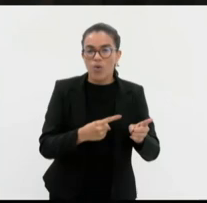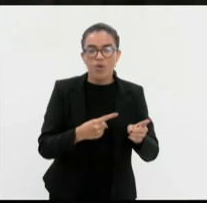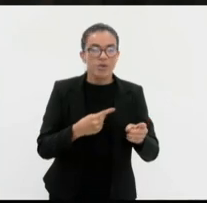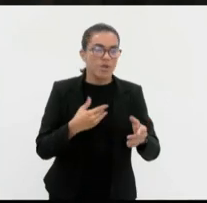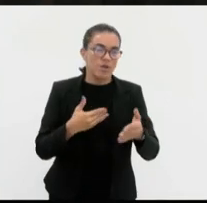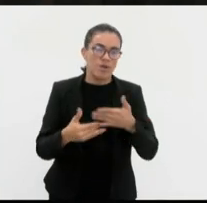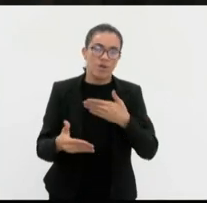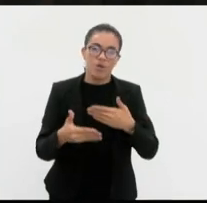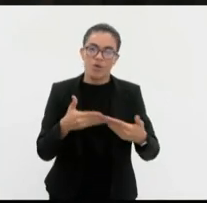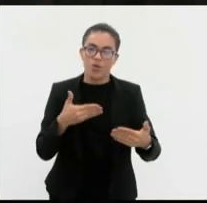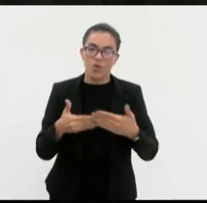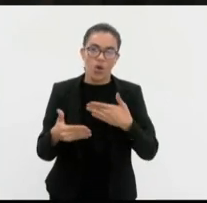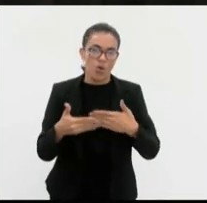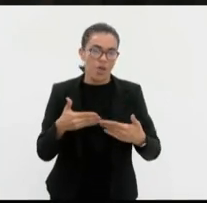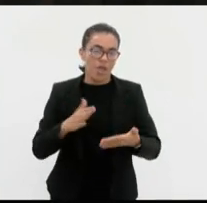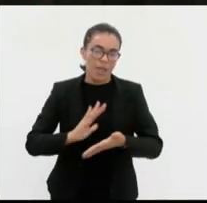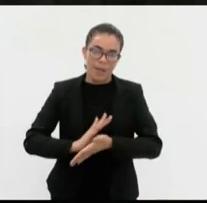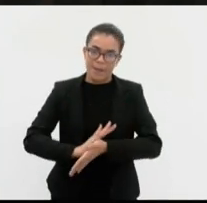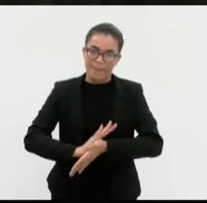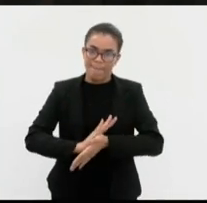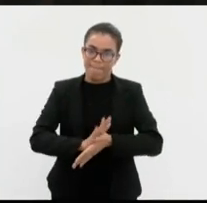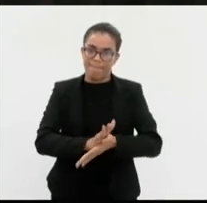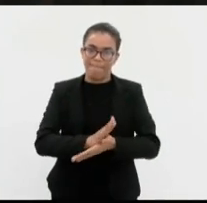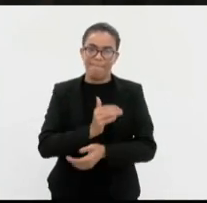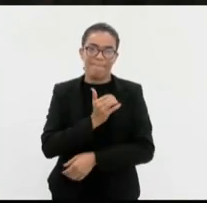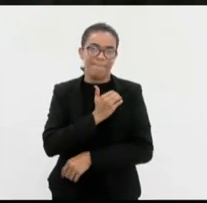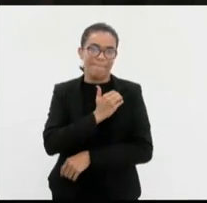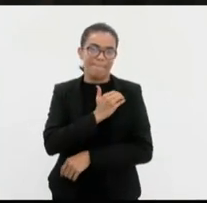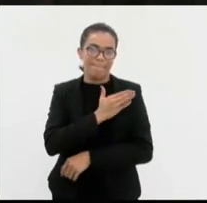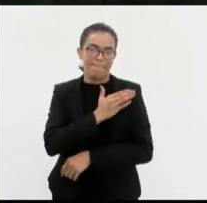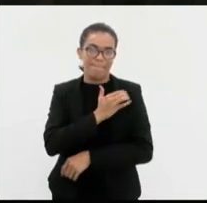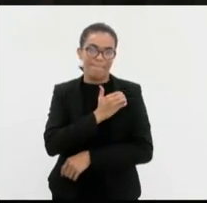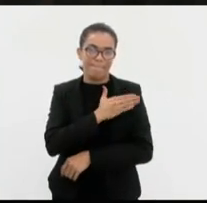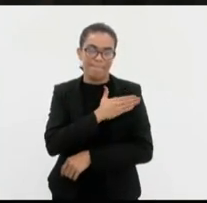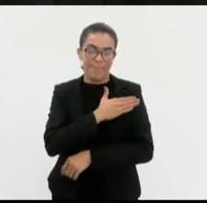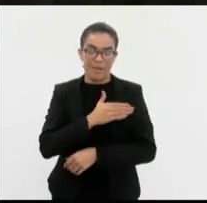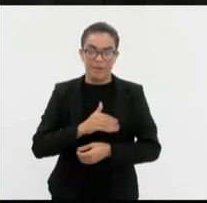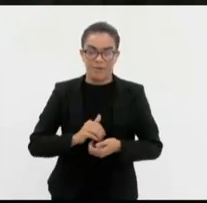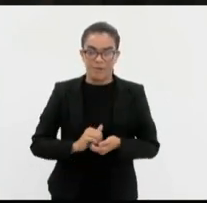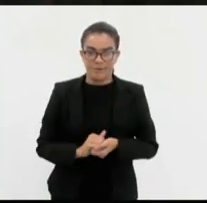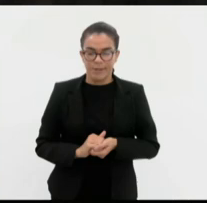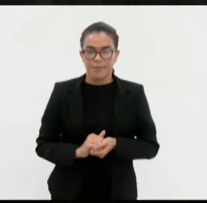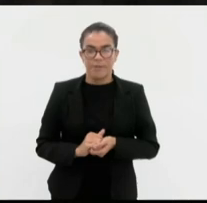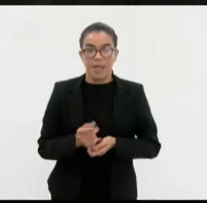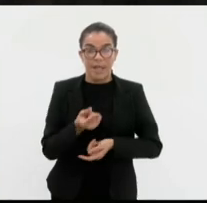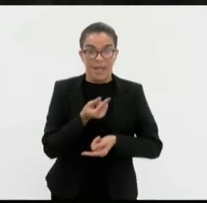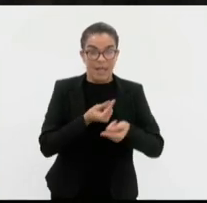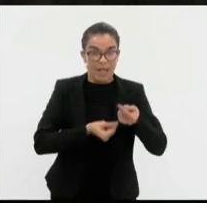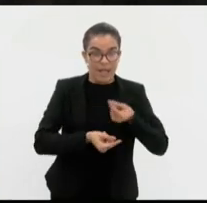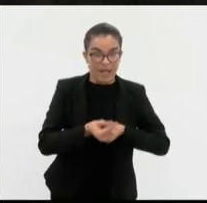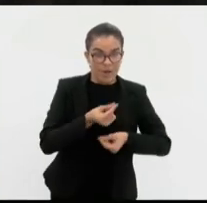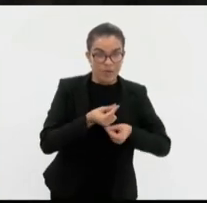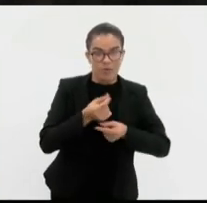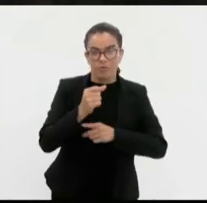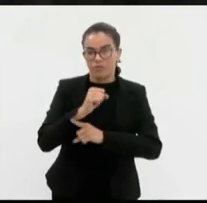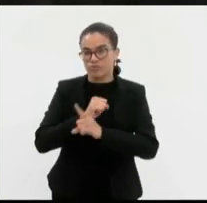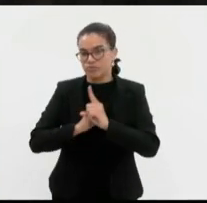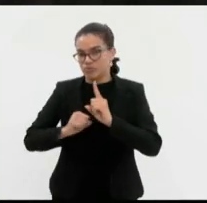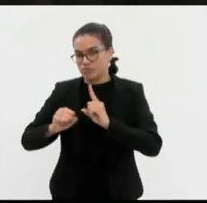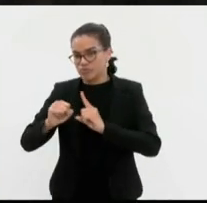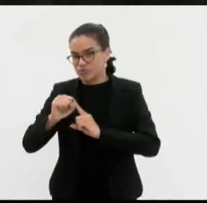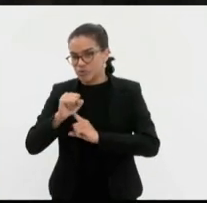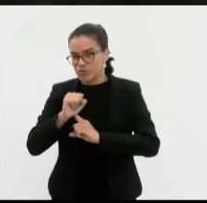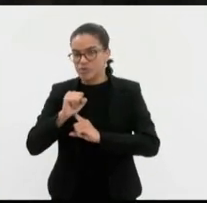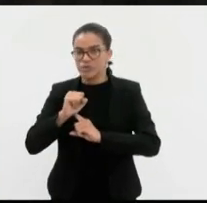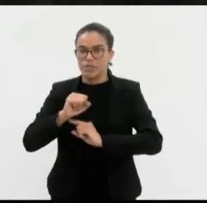de preconceito qualquer tipo de preconceito econômico social